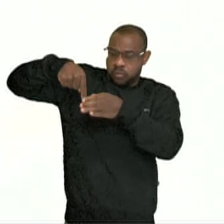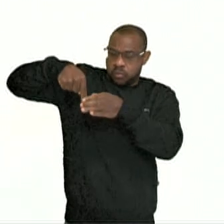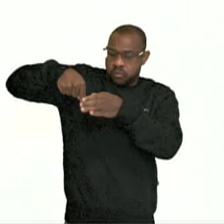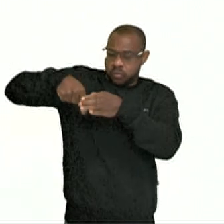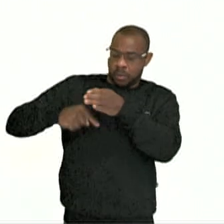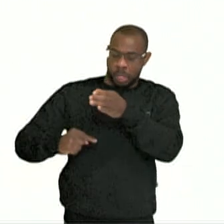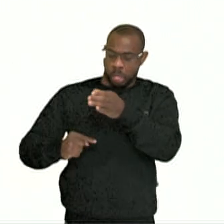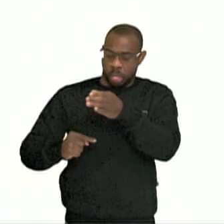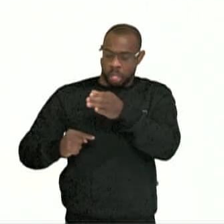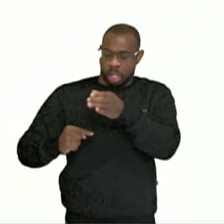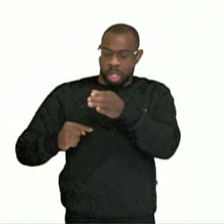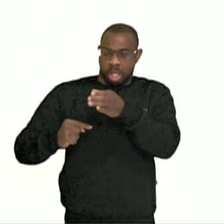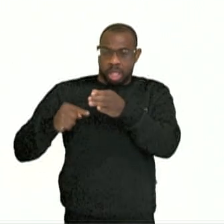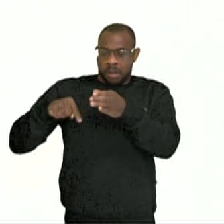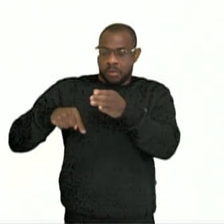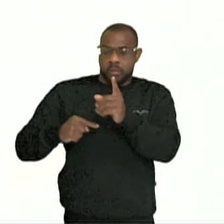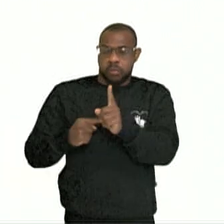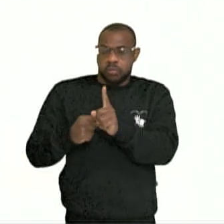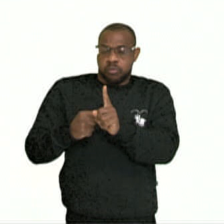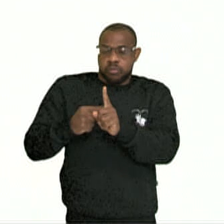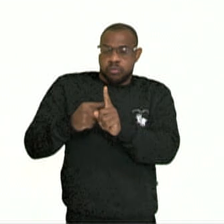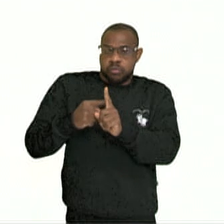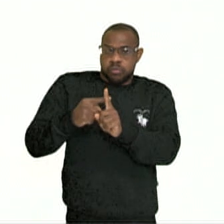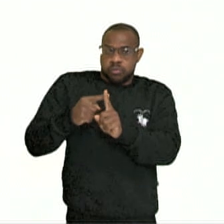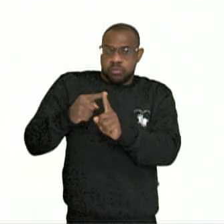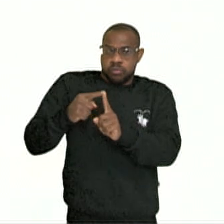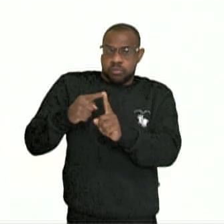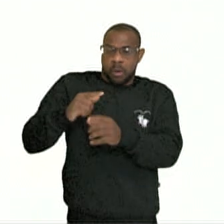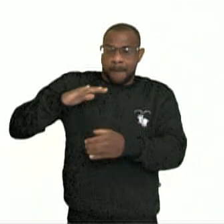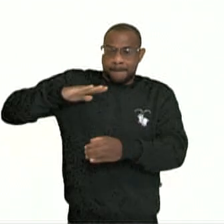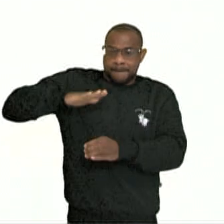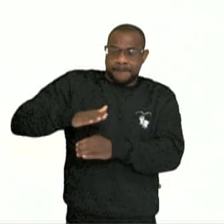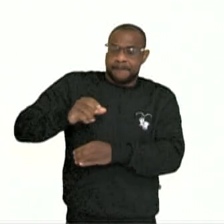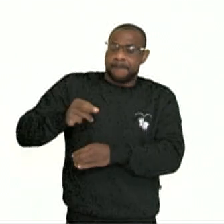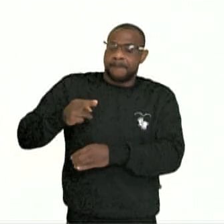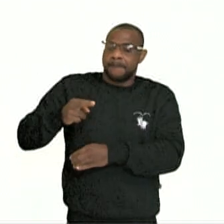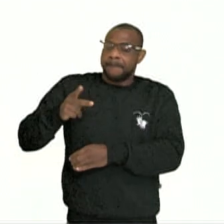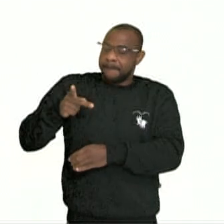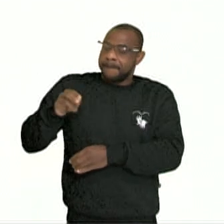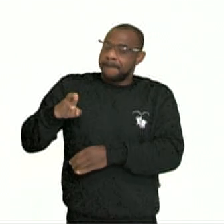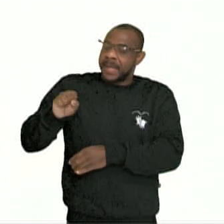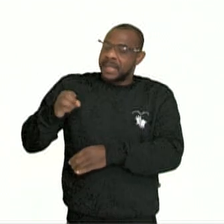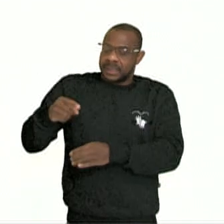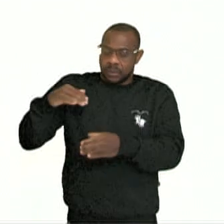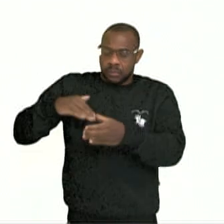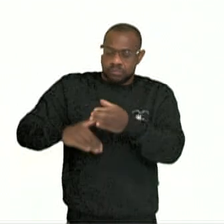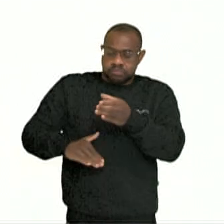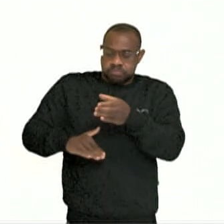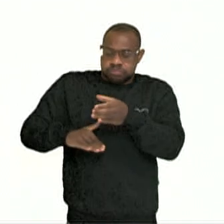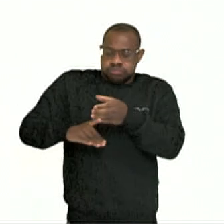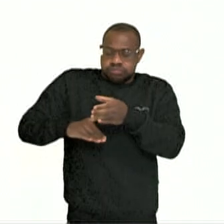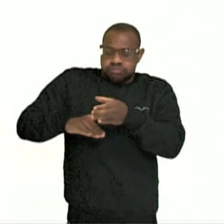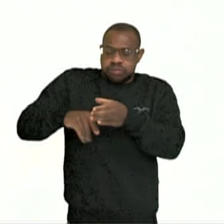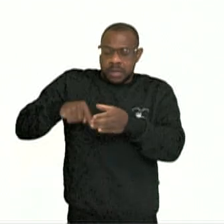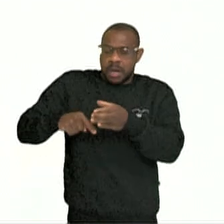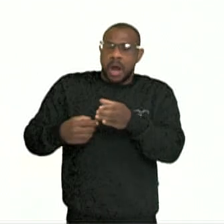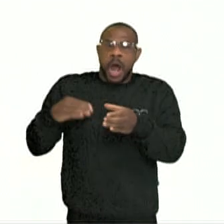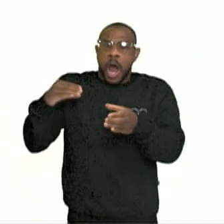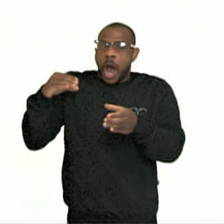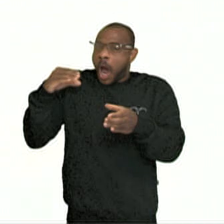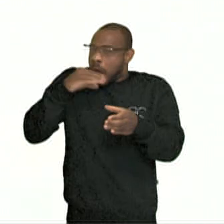Terra, essa temperatura aumenta. A pressão também aumenta, fazendo com que a rocha de